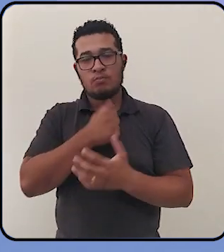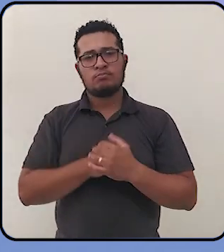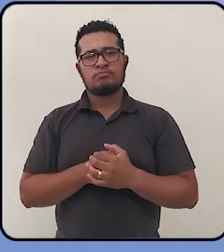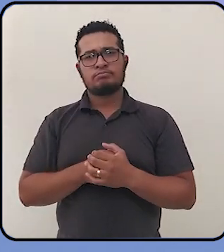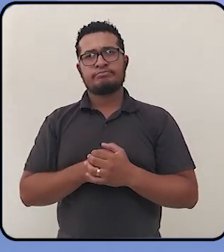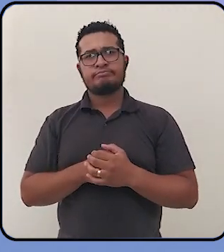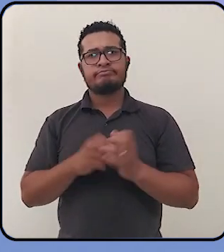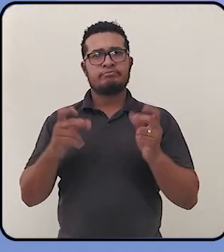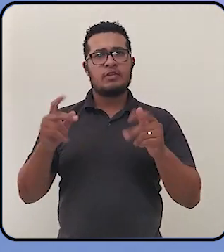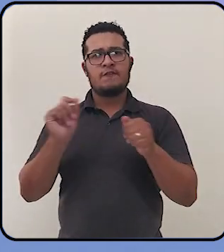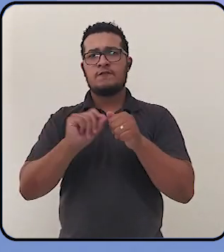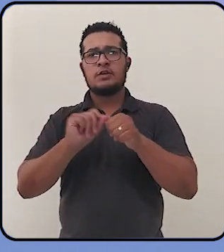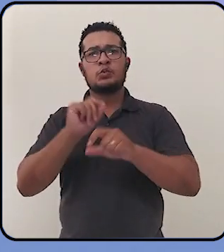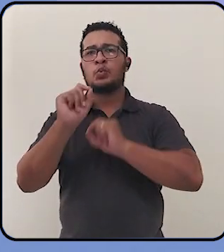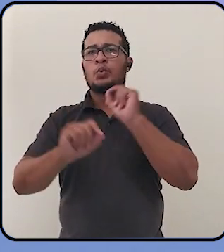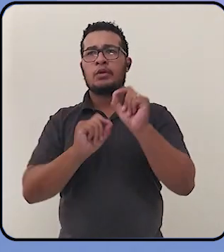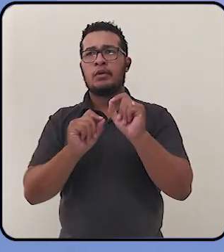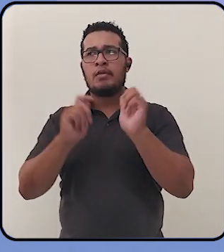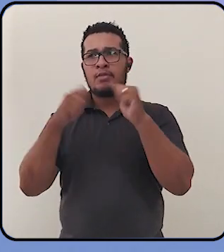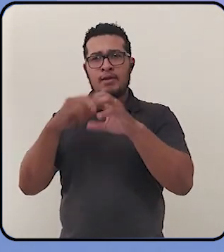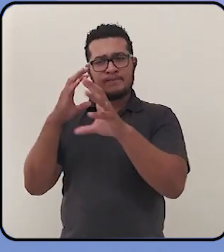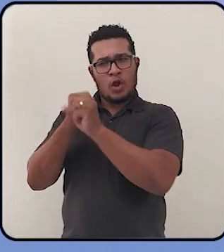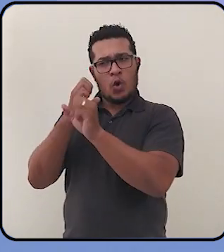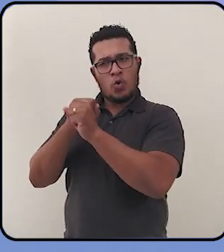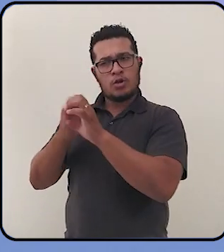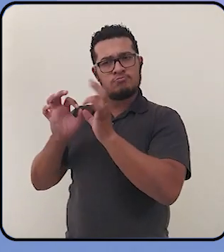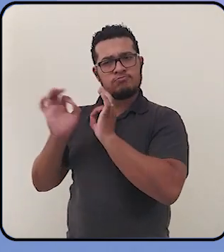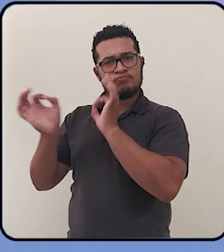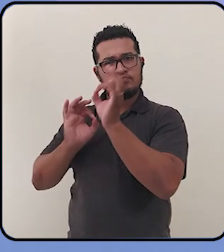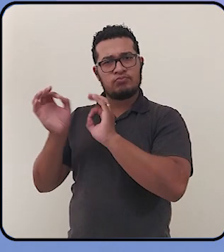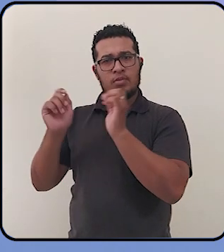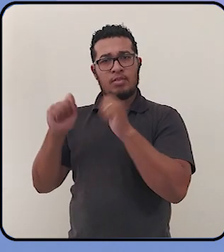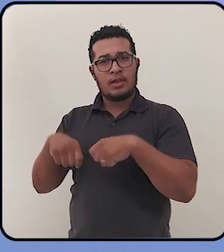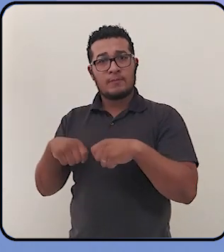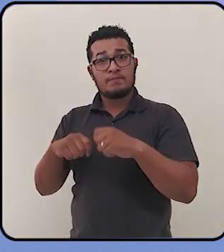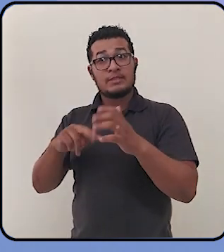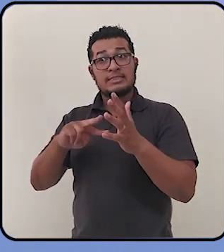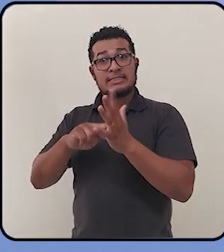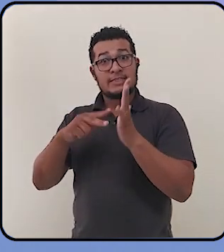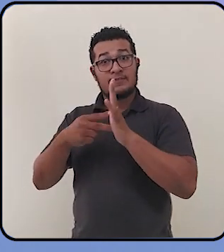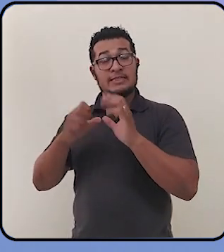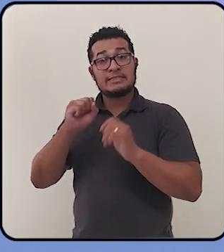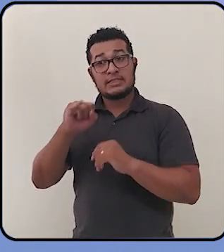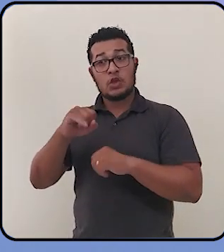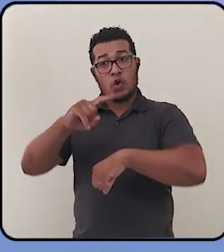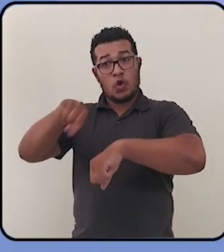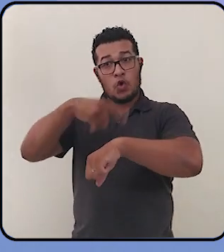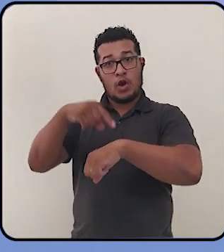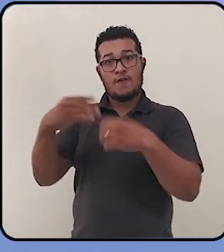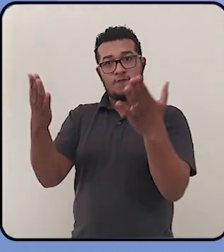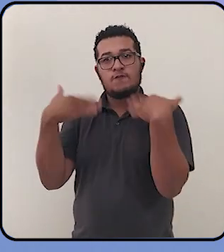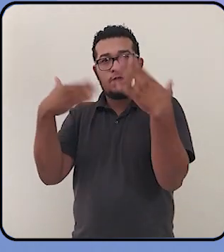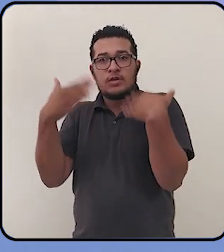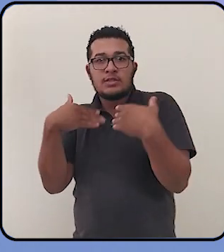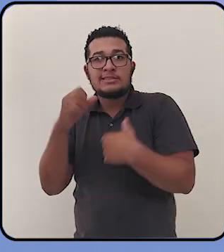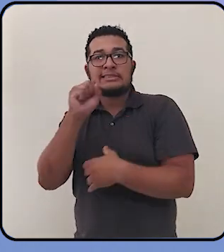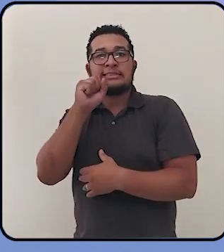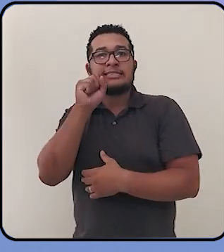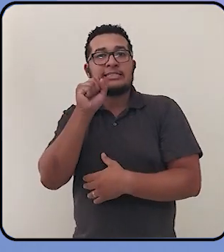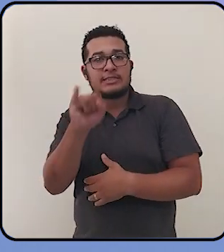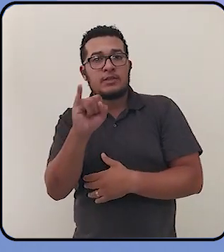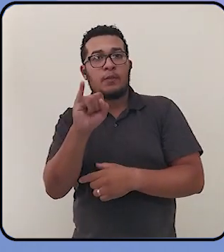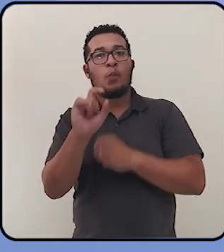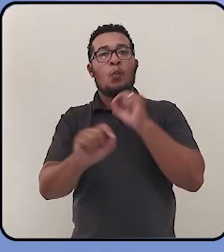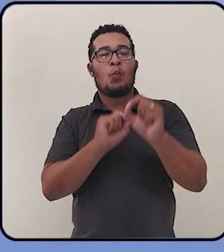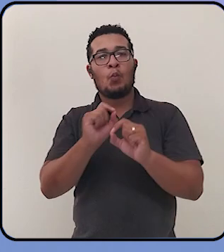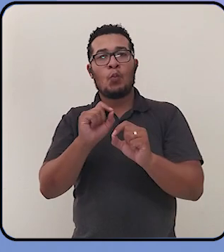o horário de verão. E aí, como que faz? Para partir por cálculo, né, você só vai